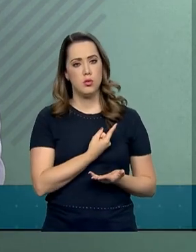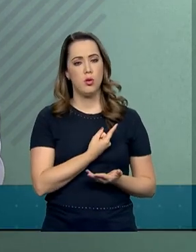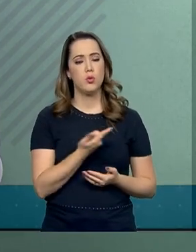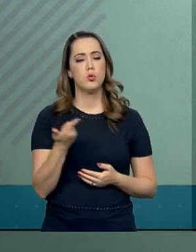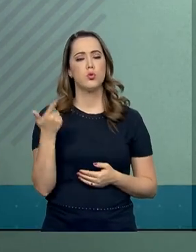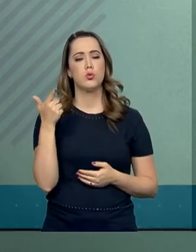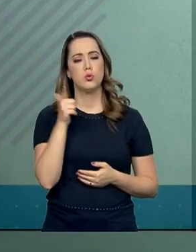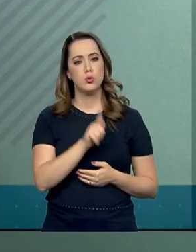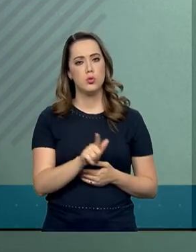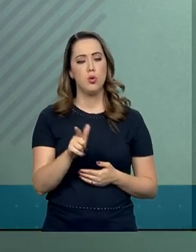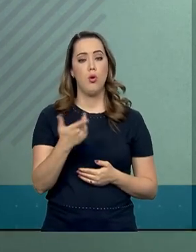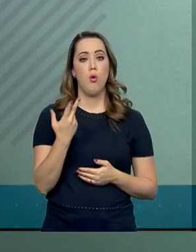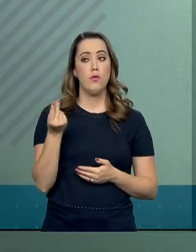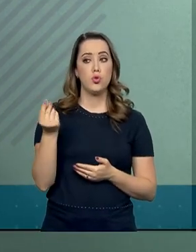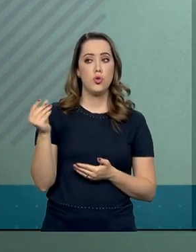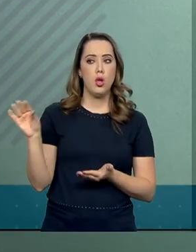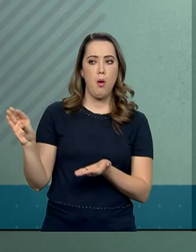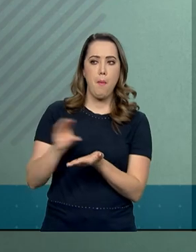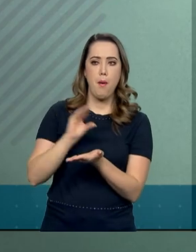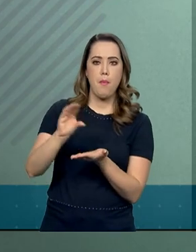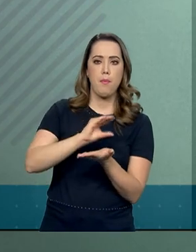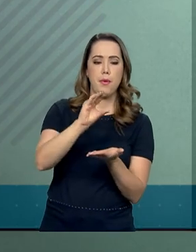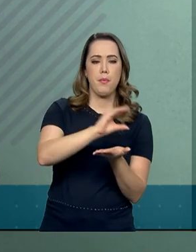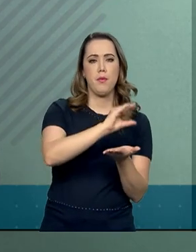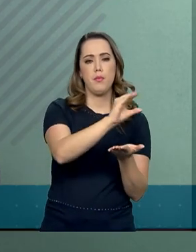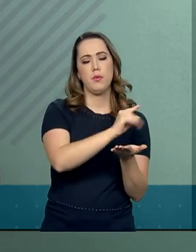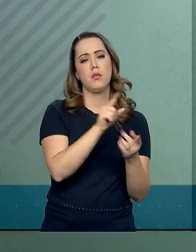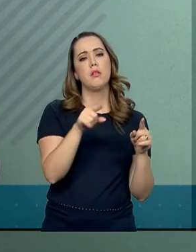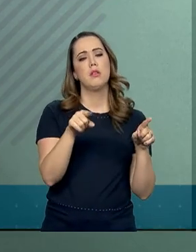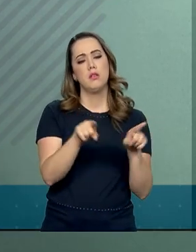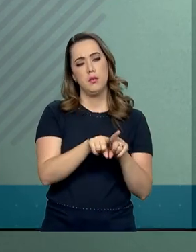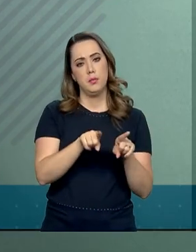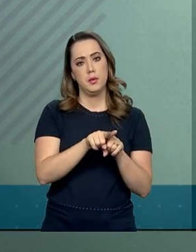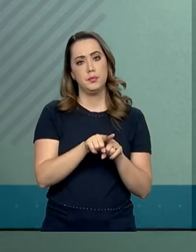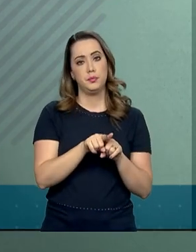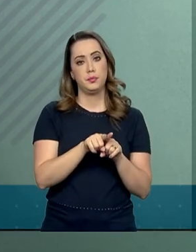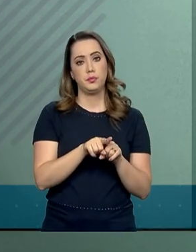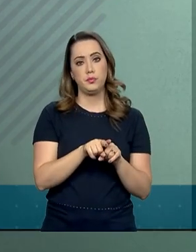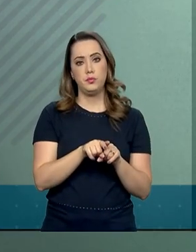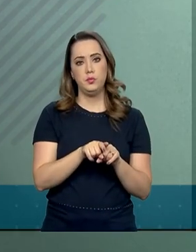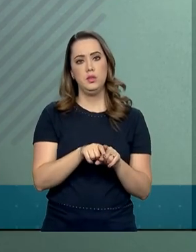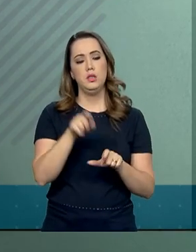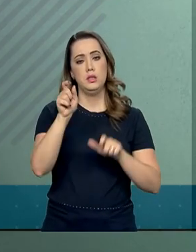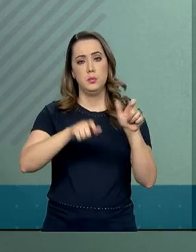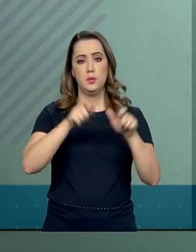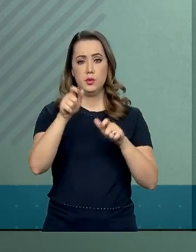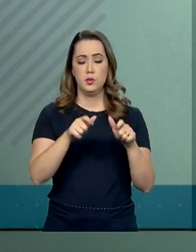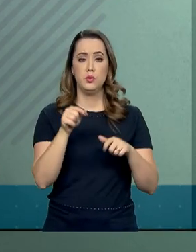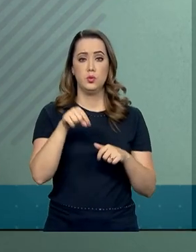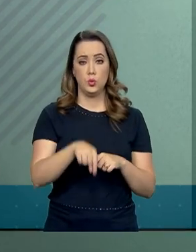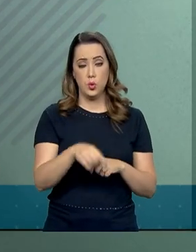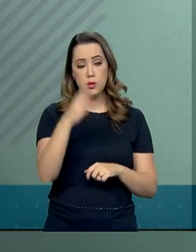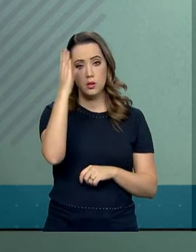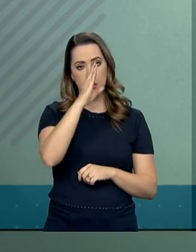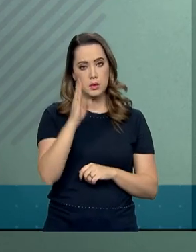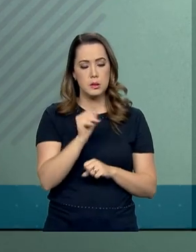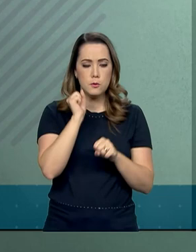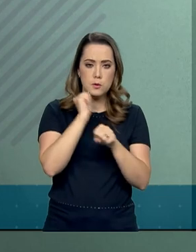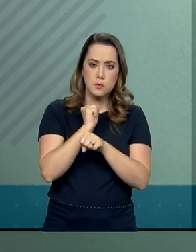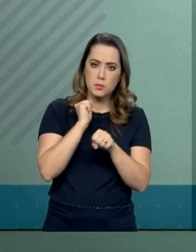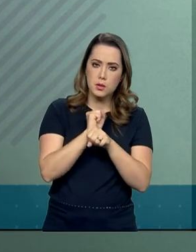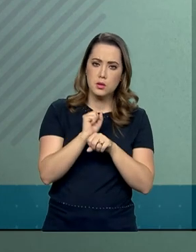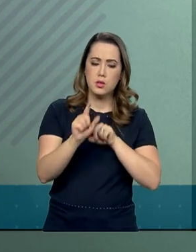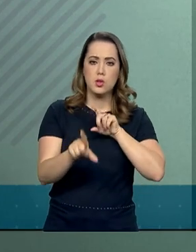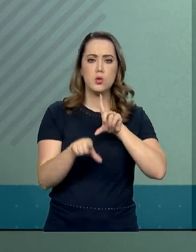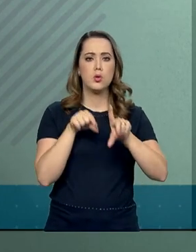receber um aporte de investimentos internacionais e até mesmo aqueles provedores nacionais que estão aguardando a sua